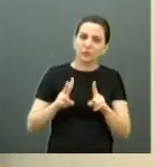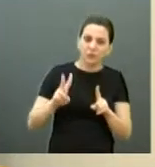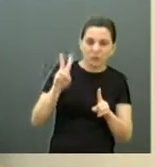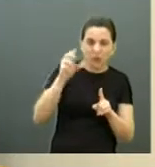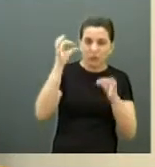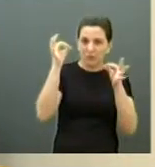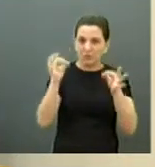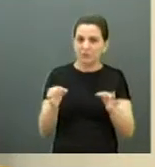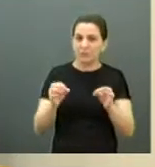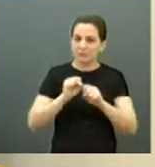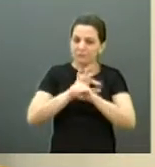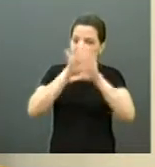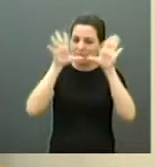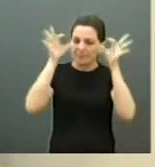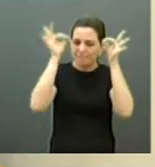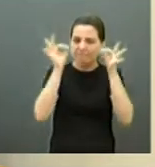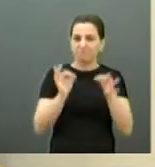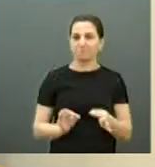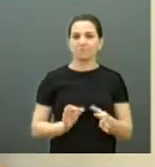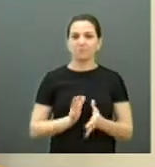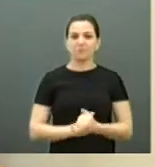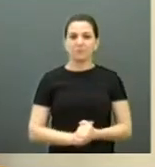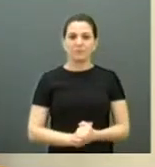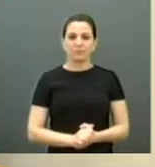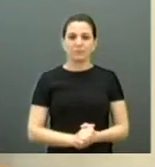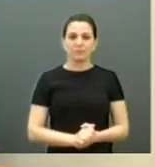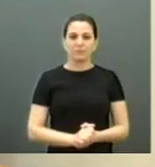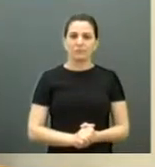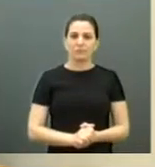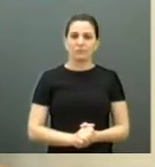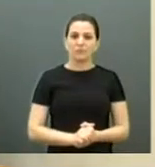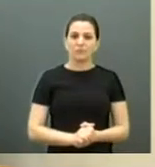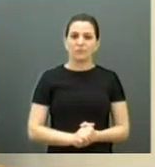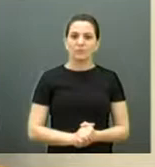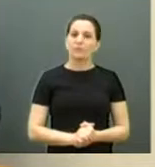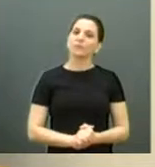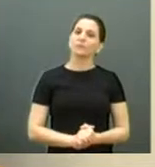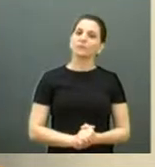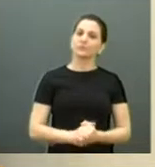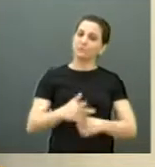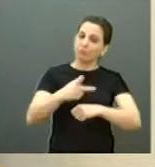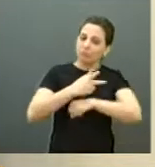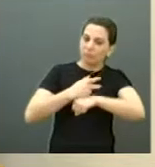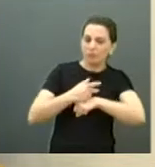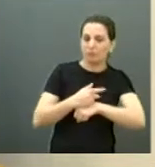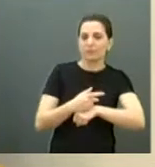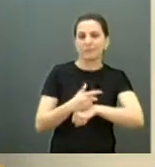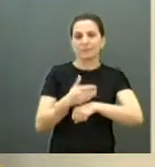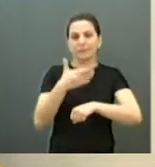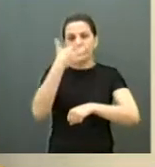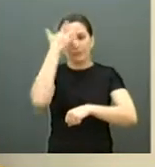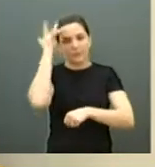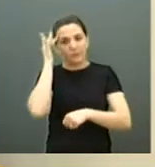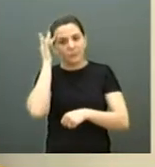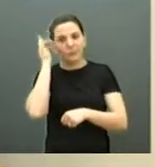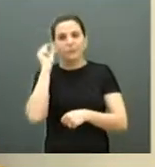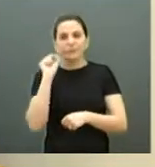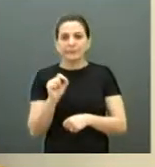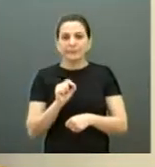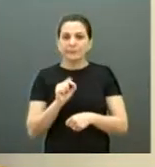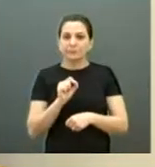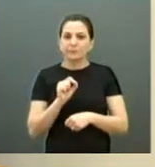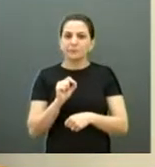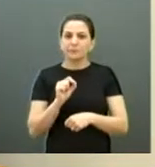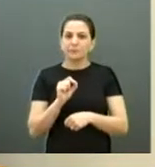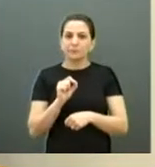muito bem esclarecido e uma outra questão que fosse procurado também por um servidor ele nos disse